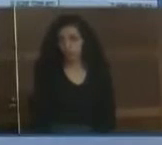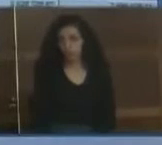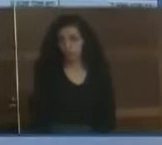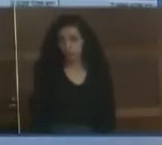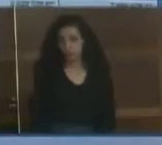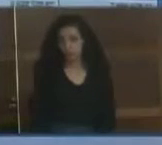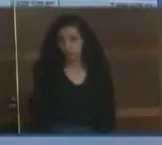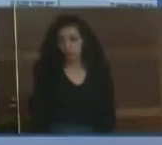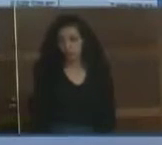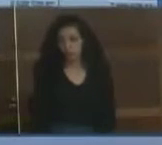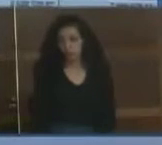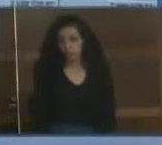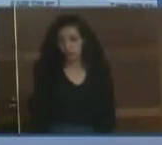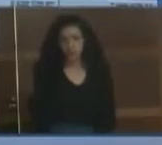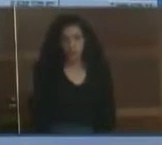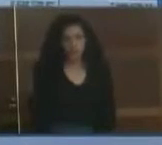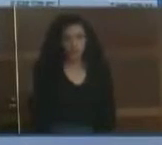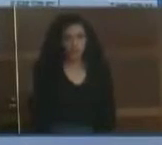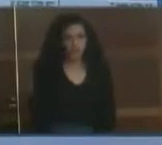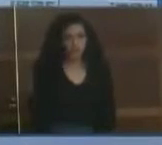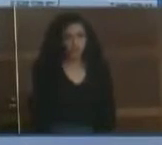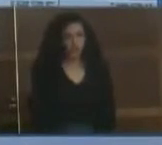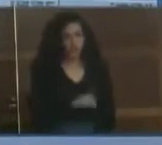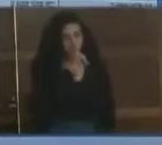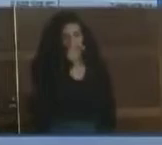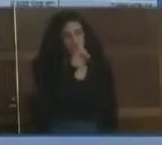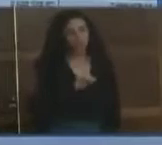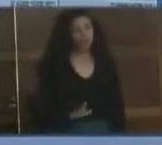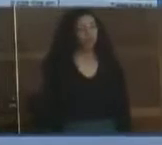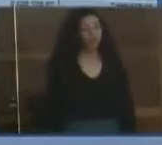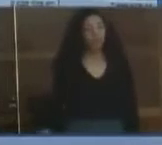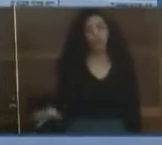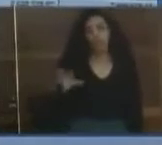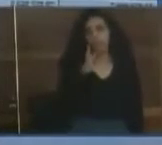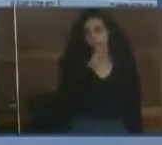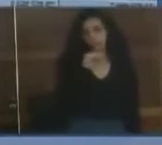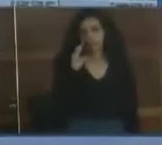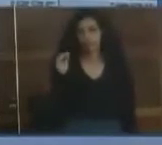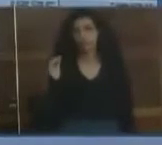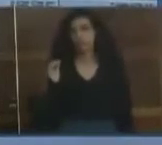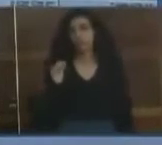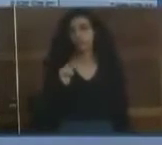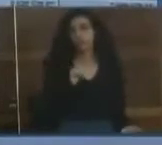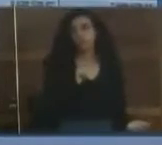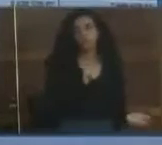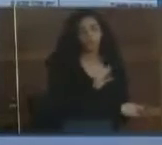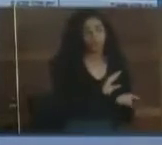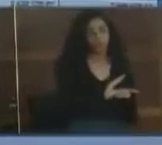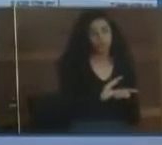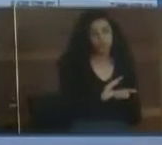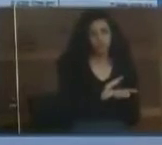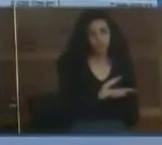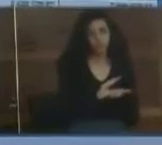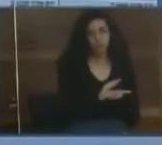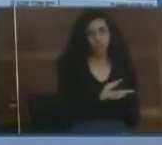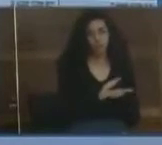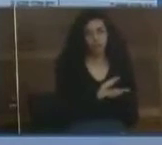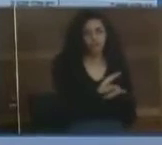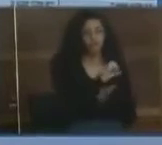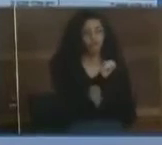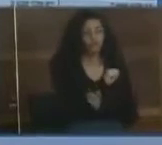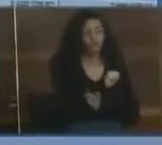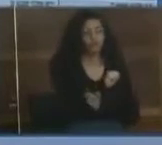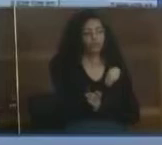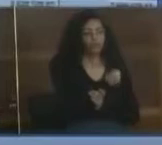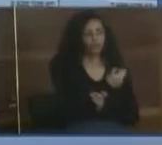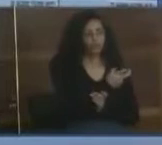mil reais o fundo municipal dos direitos da criança e do adolescente diz pesada atualizada de